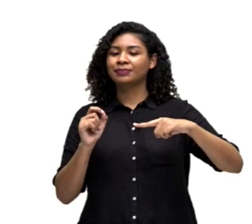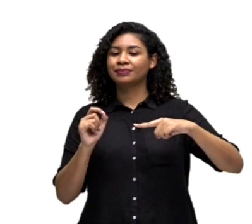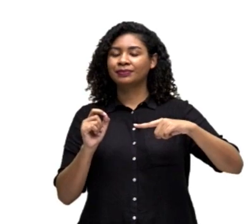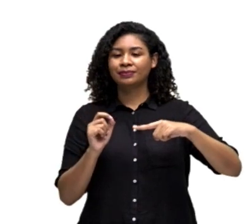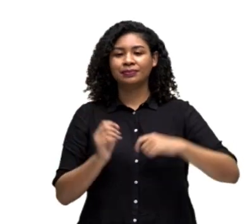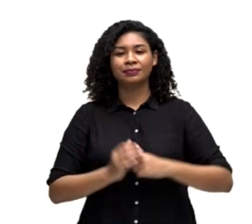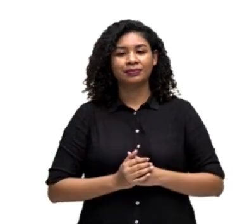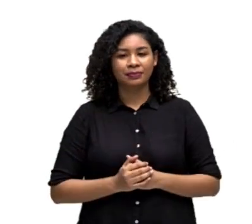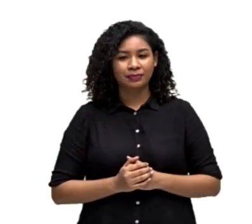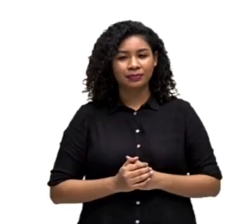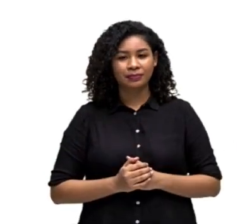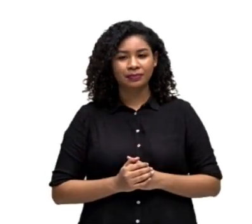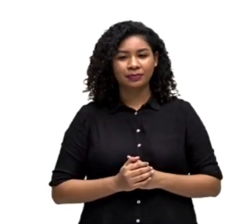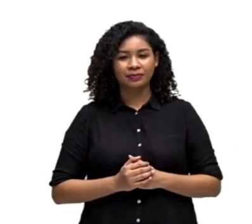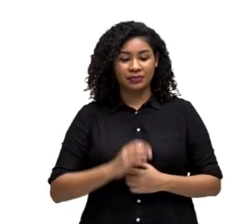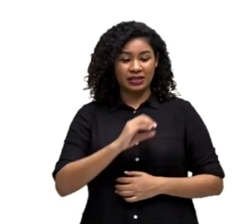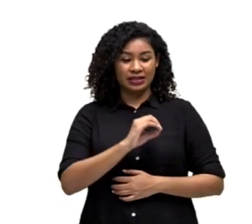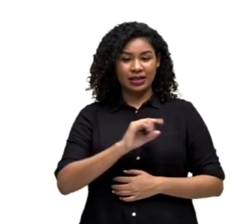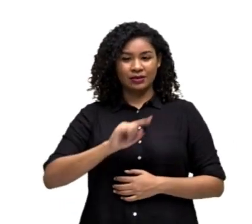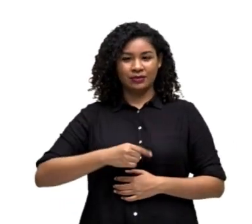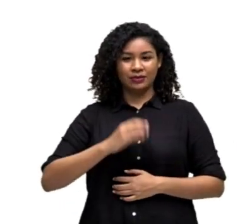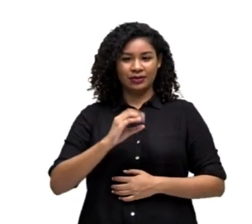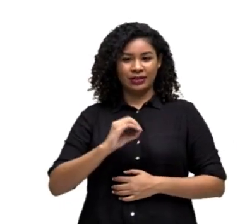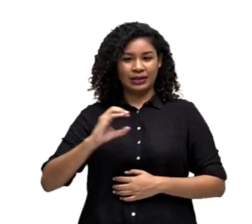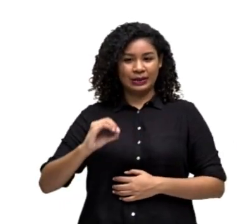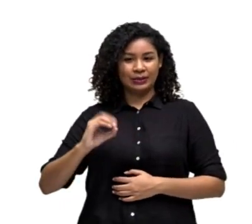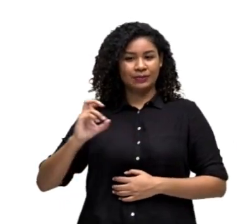forma decimal, nós teremos